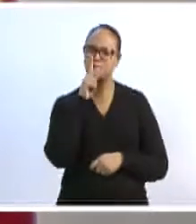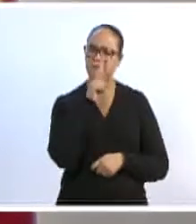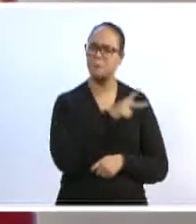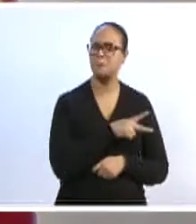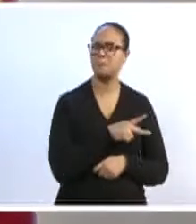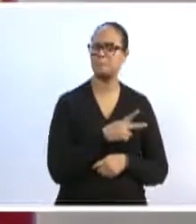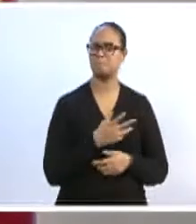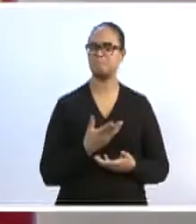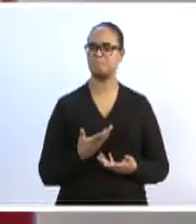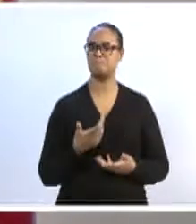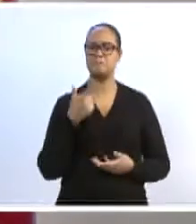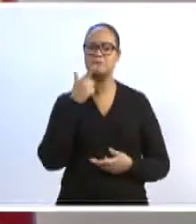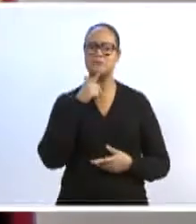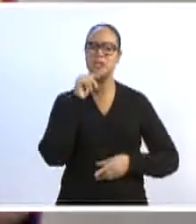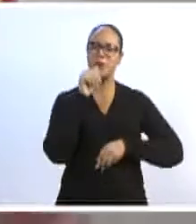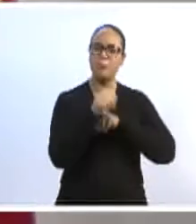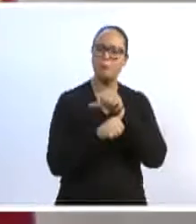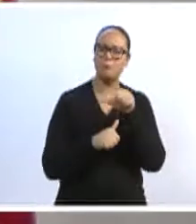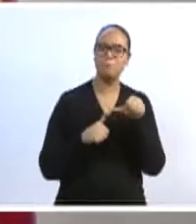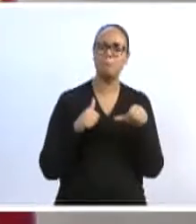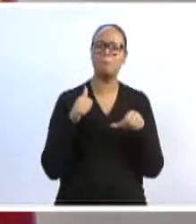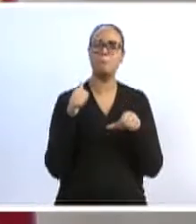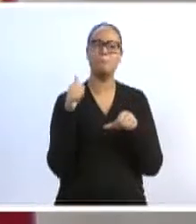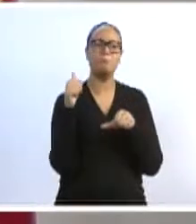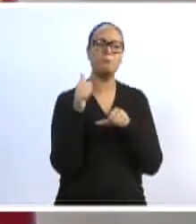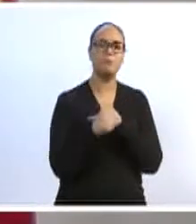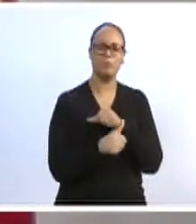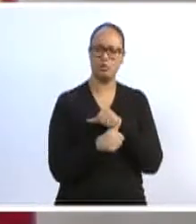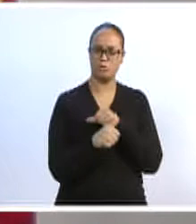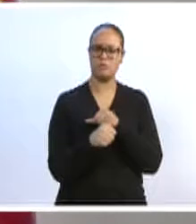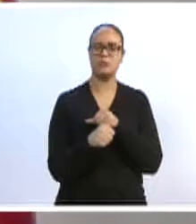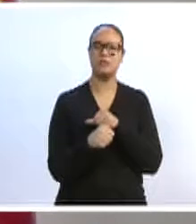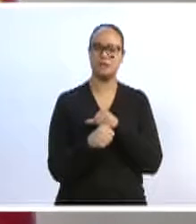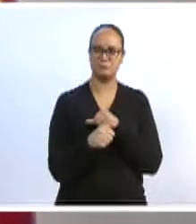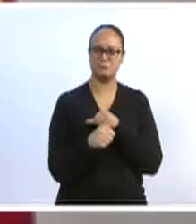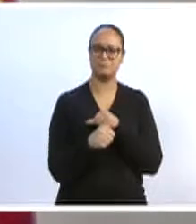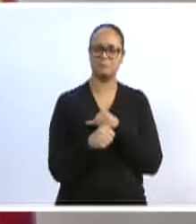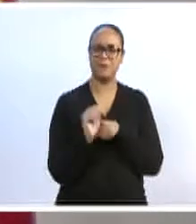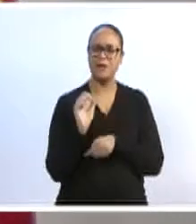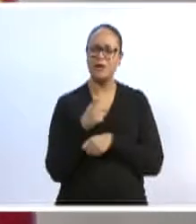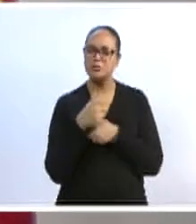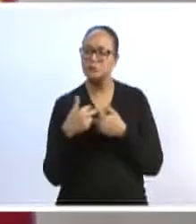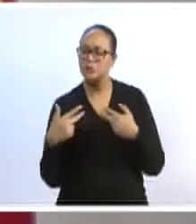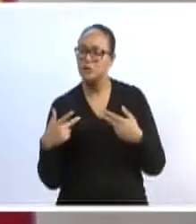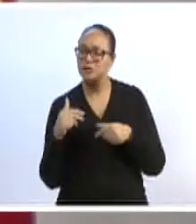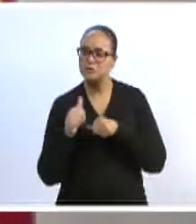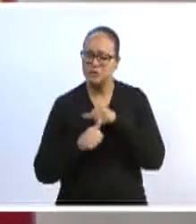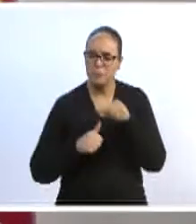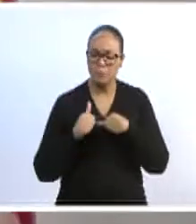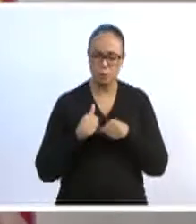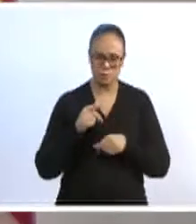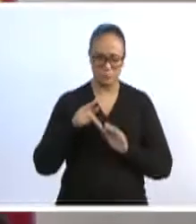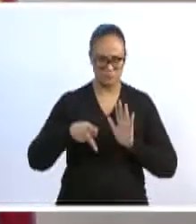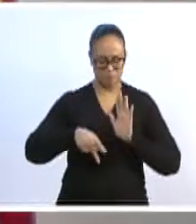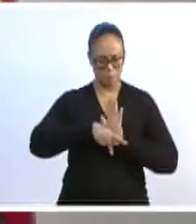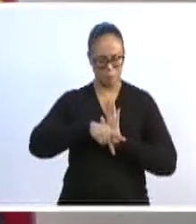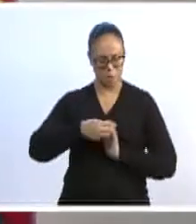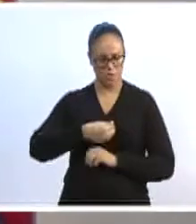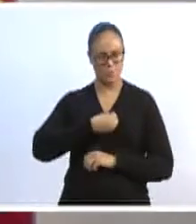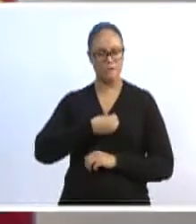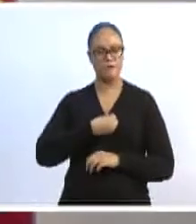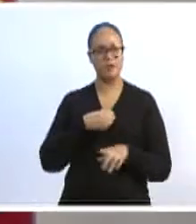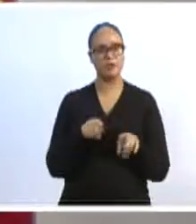de mudar o rumo das coisas e antes o seu próprio rumo o ser humano dispõe de uma